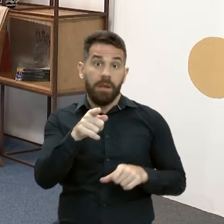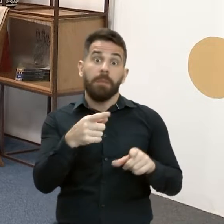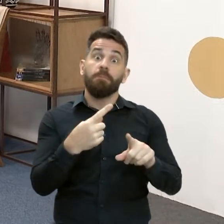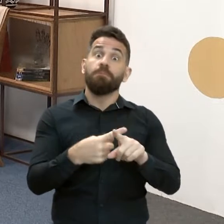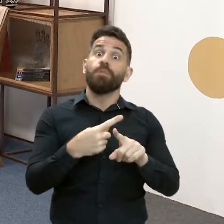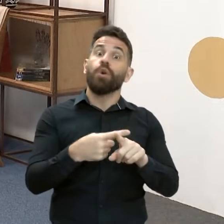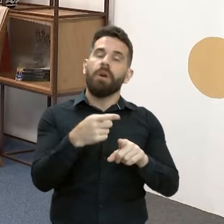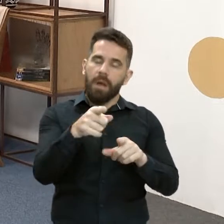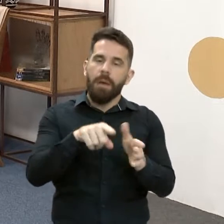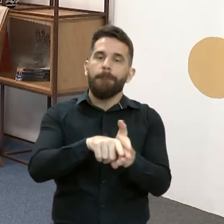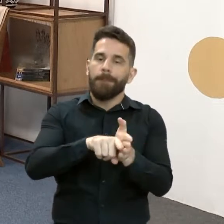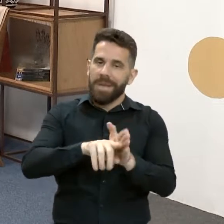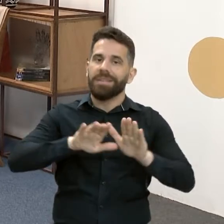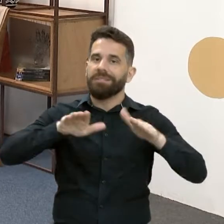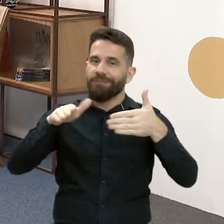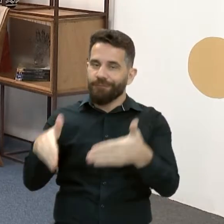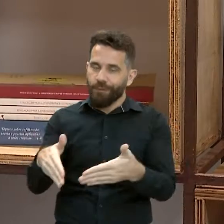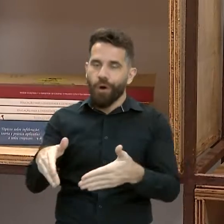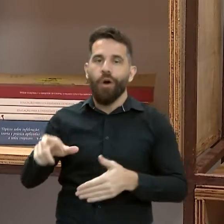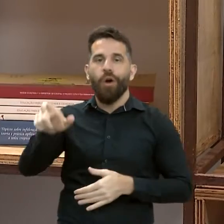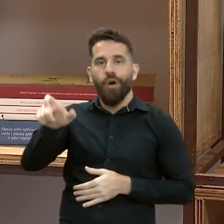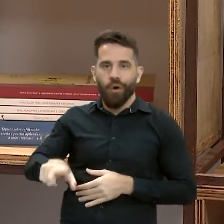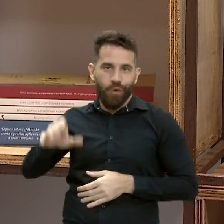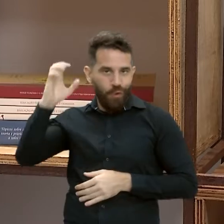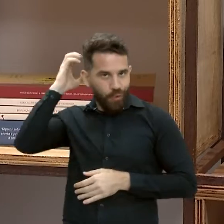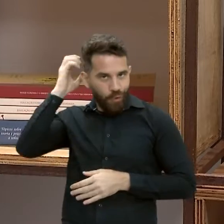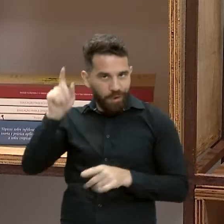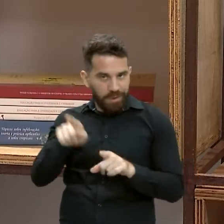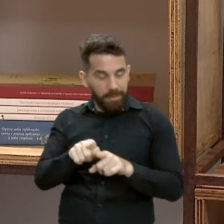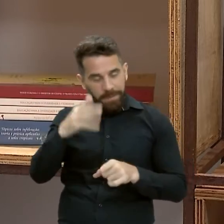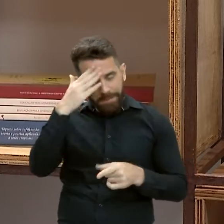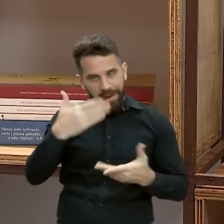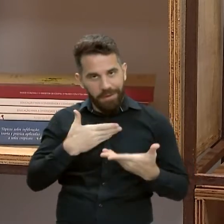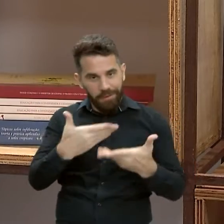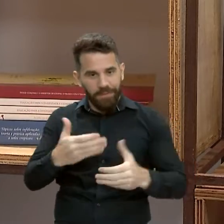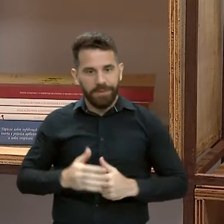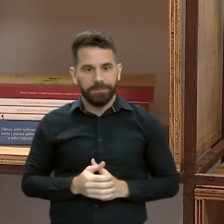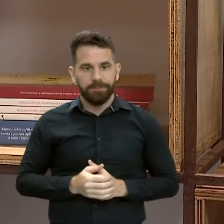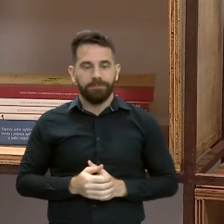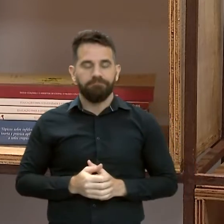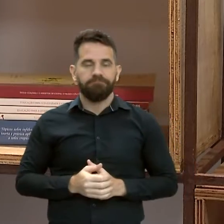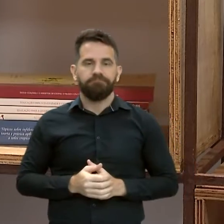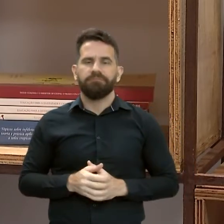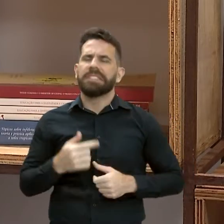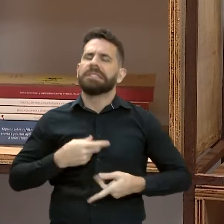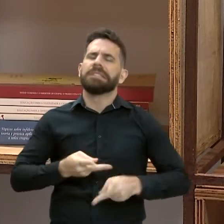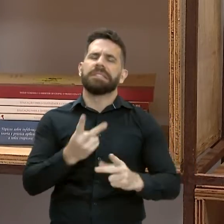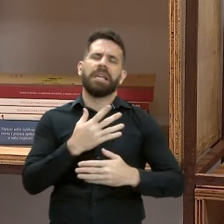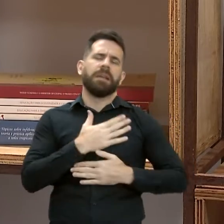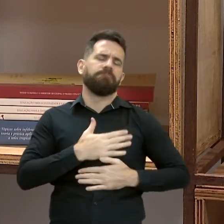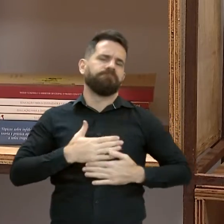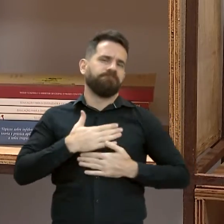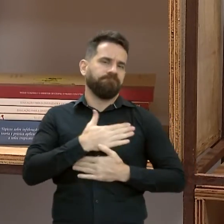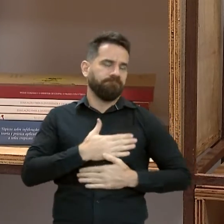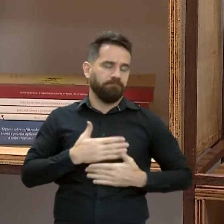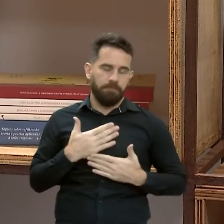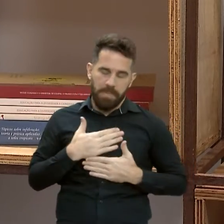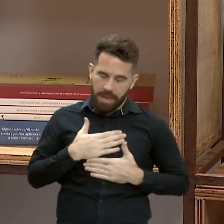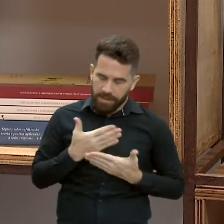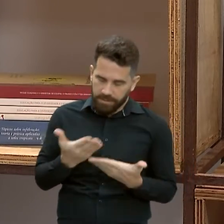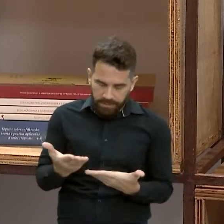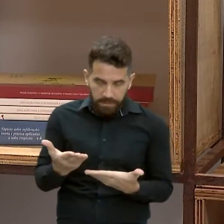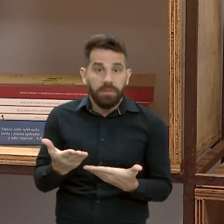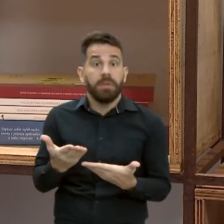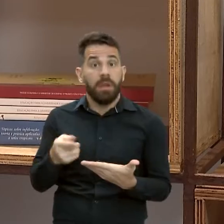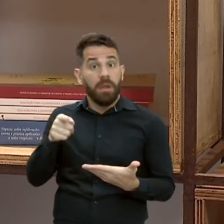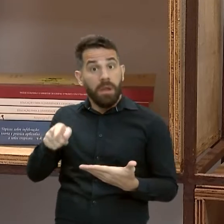aqui, obrigada pelo convite. E falar de Cora Coralina é sempre um prazer, a obra de Cora Coralina é o nosso